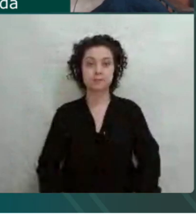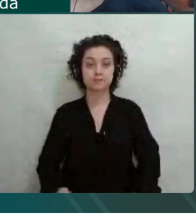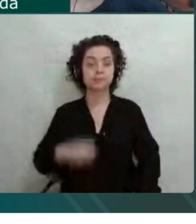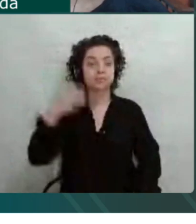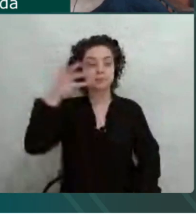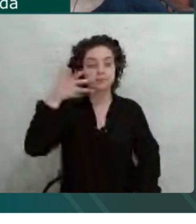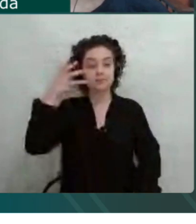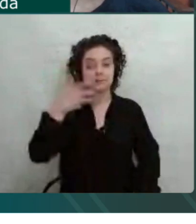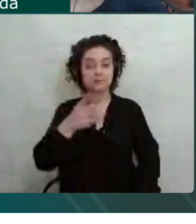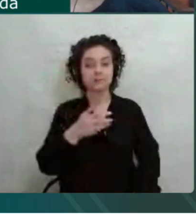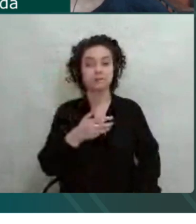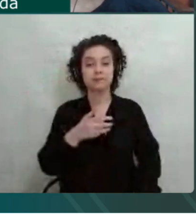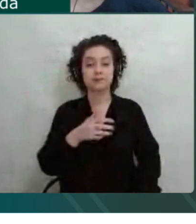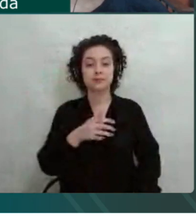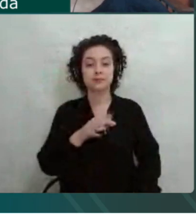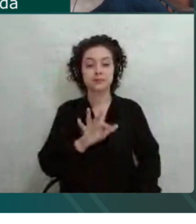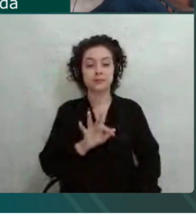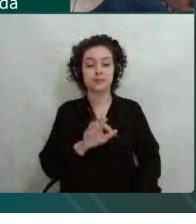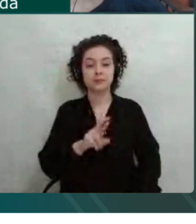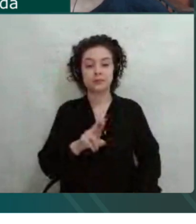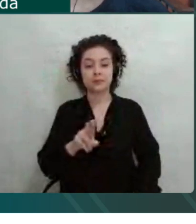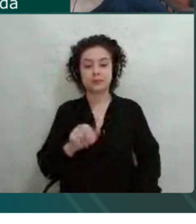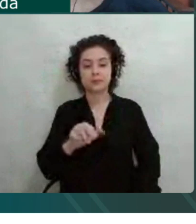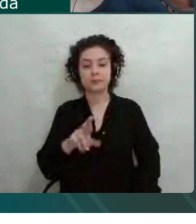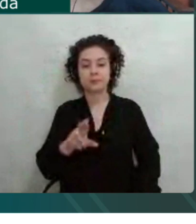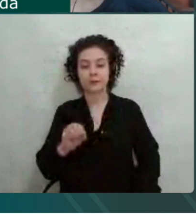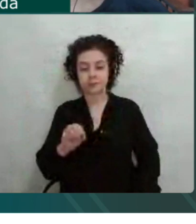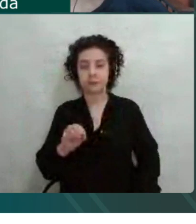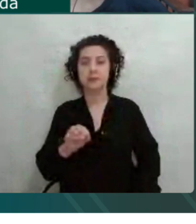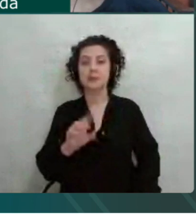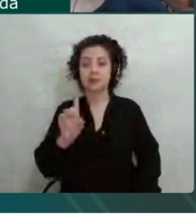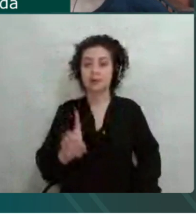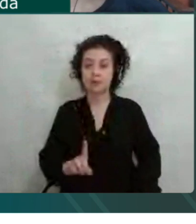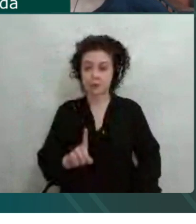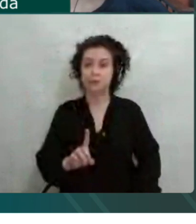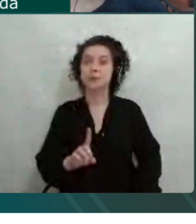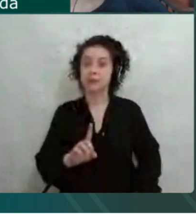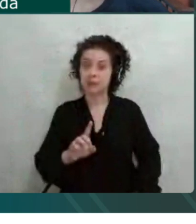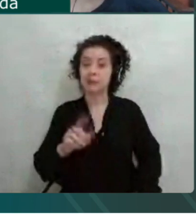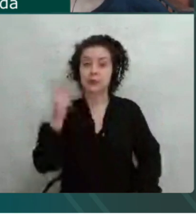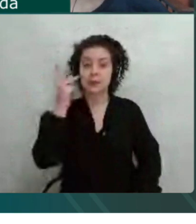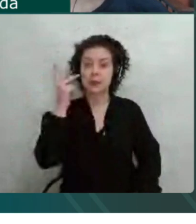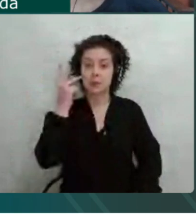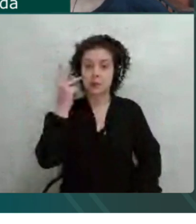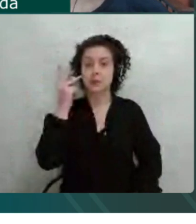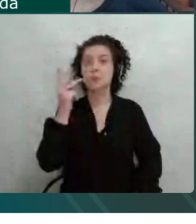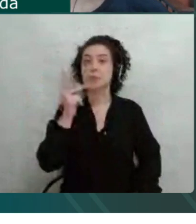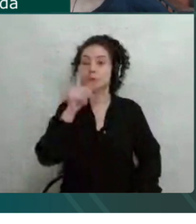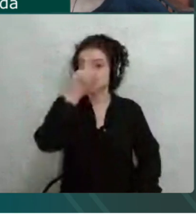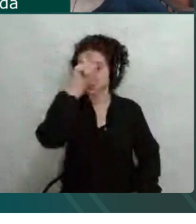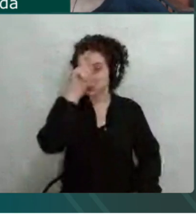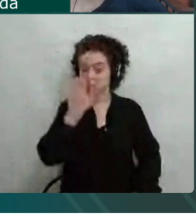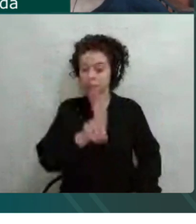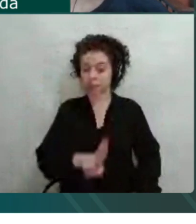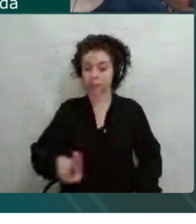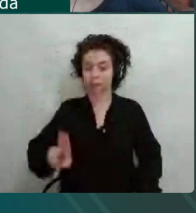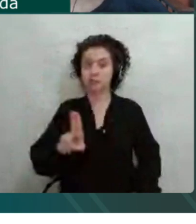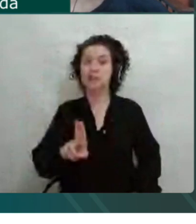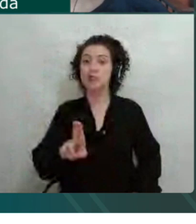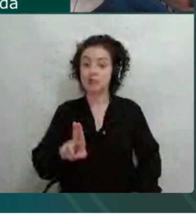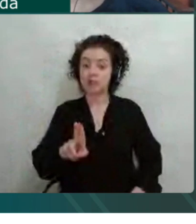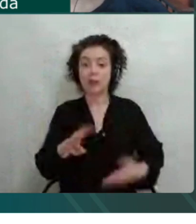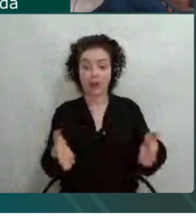Roberto Ferraro, que é o diretor superintendente do Hospital São Paulo, o nosso hospital universitário, que por acaso está